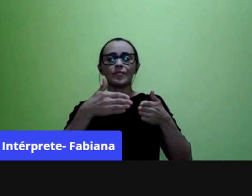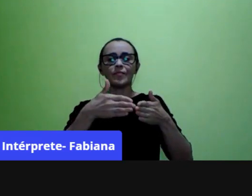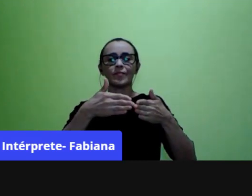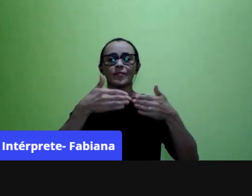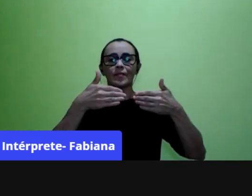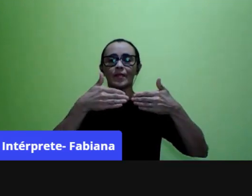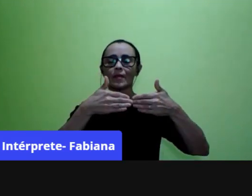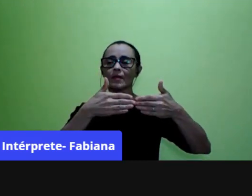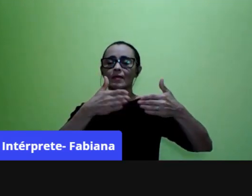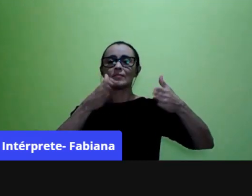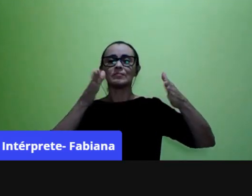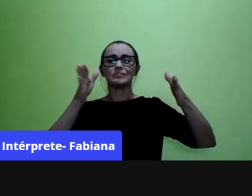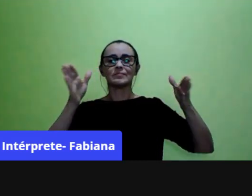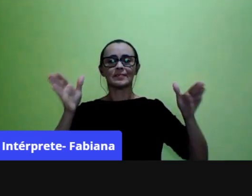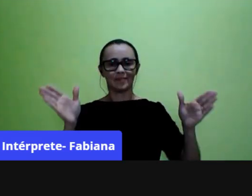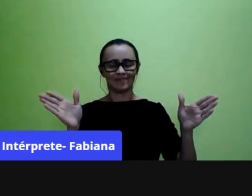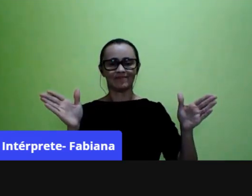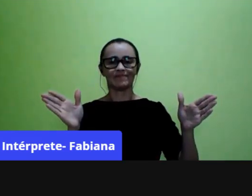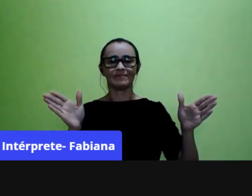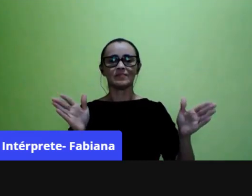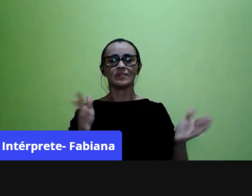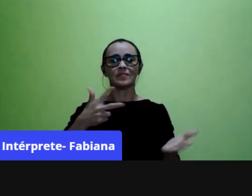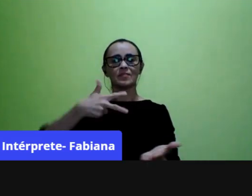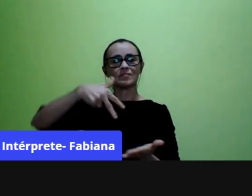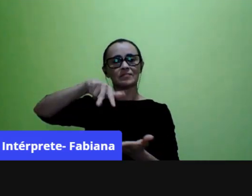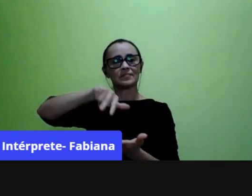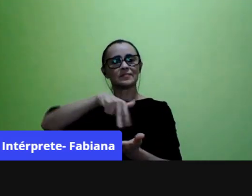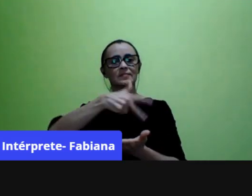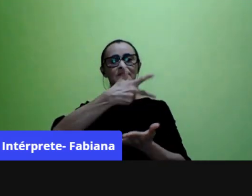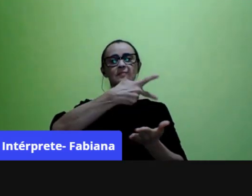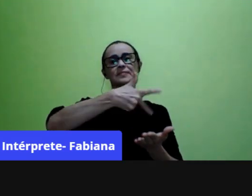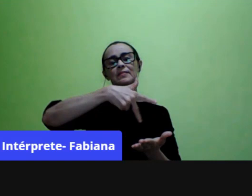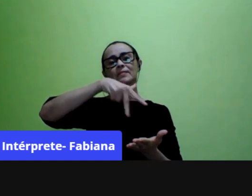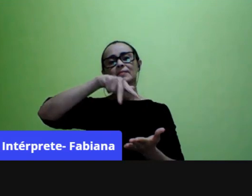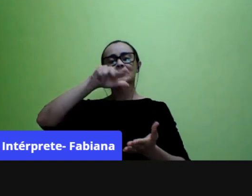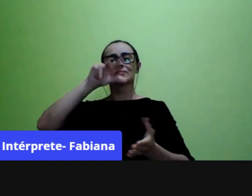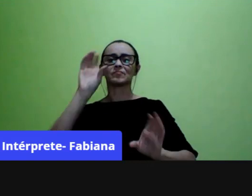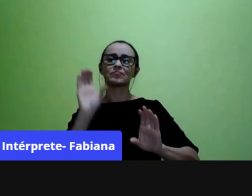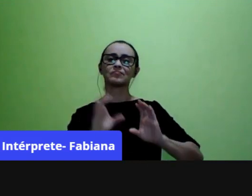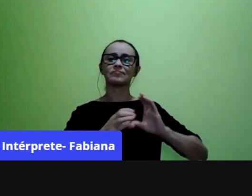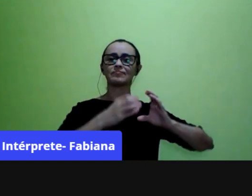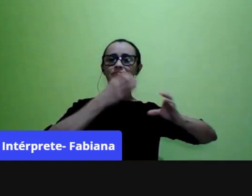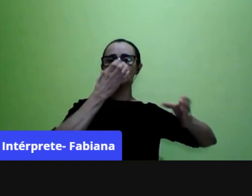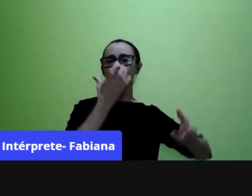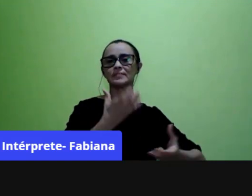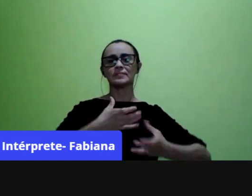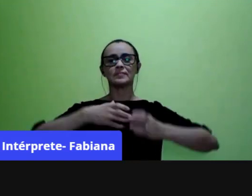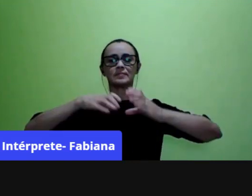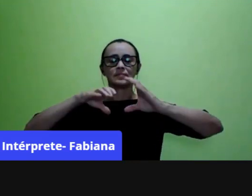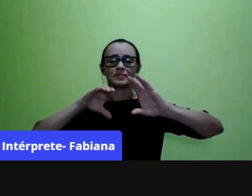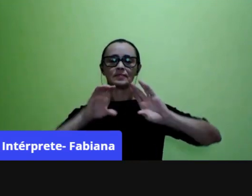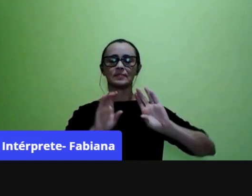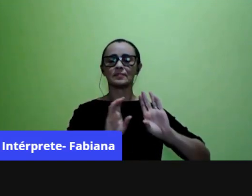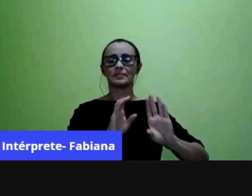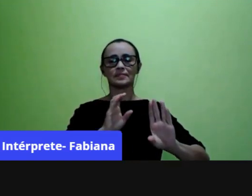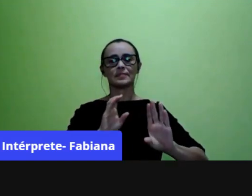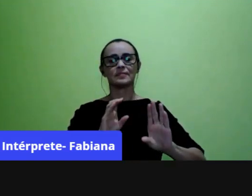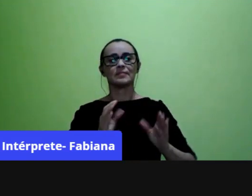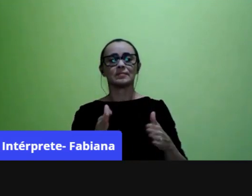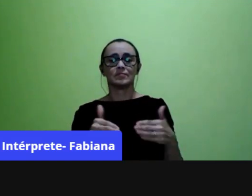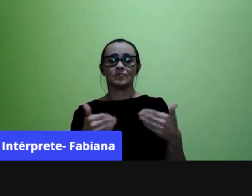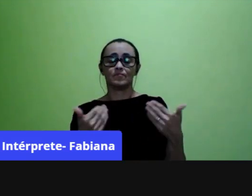aberto. Eu vou dançar, vou cantar uma música que eu preciso estar em pé, eu preciso estar mais longe. Então, esse tipo